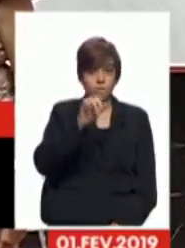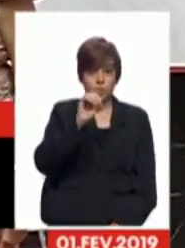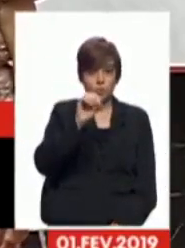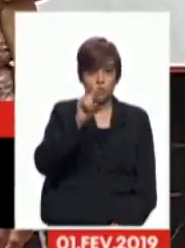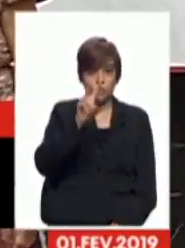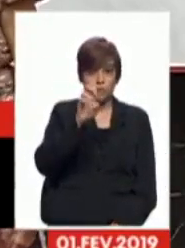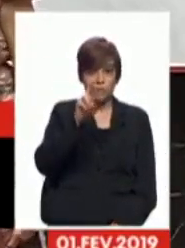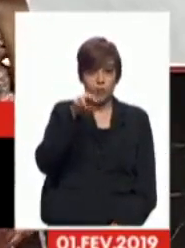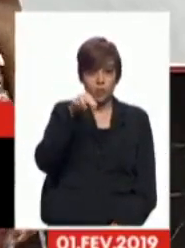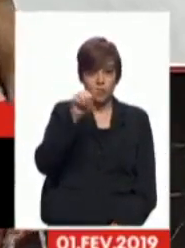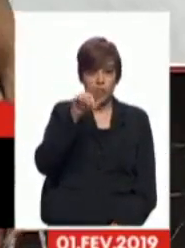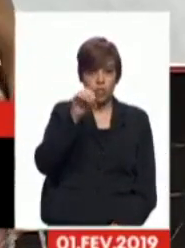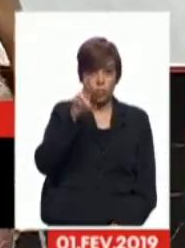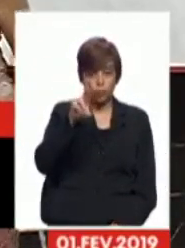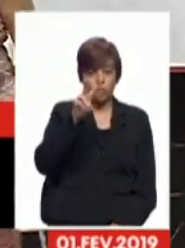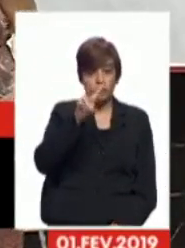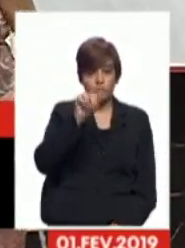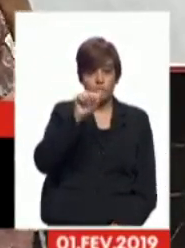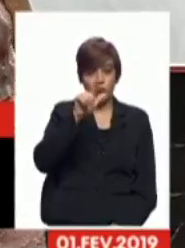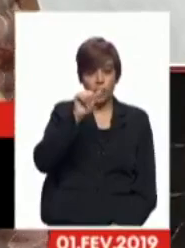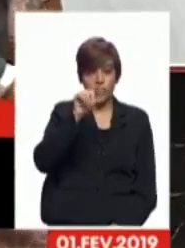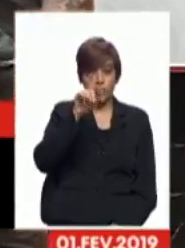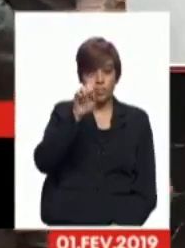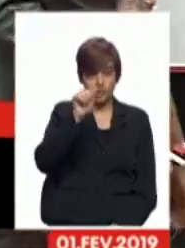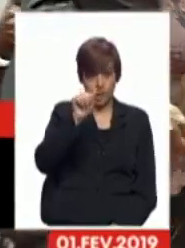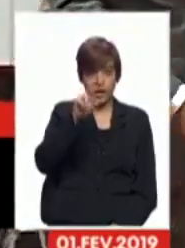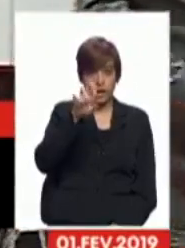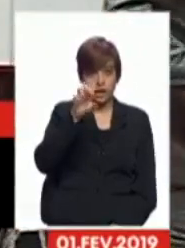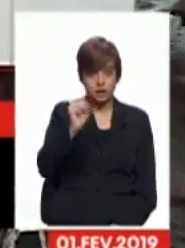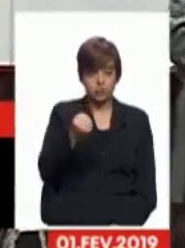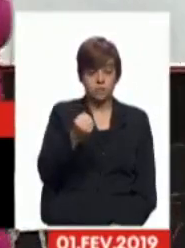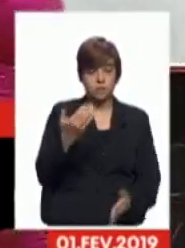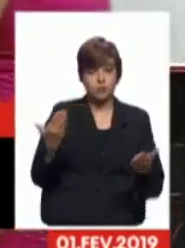seu Aparecida primeiro mandato Pedrosa na Assembleia. De Melo Oliveira.